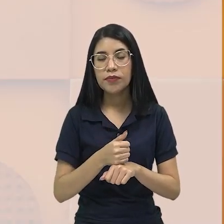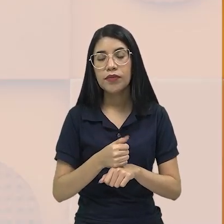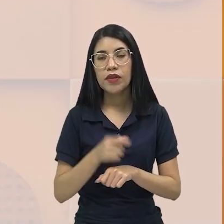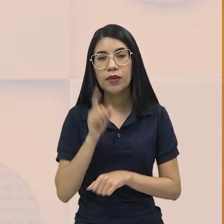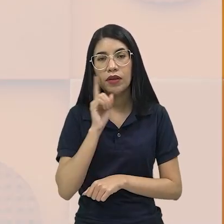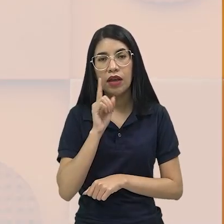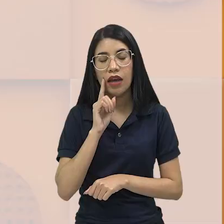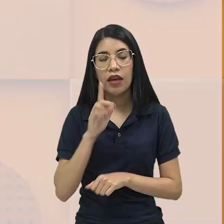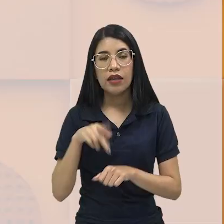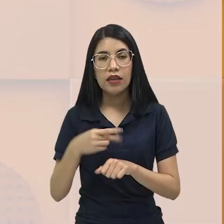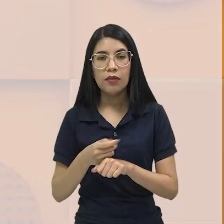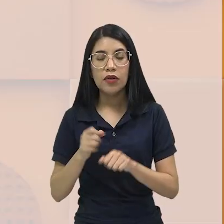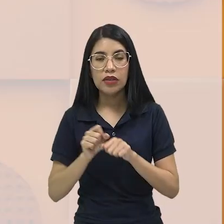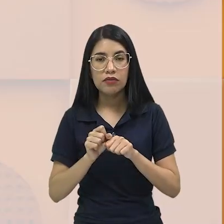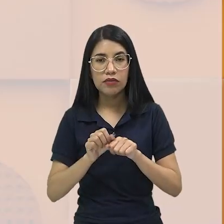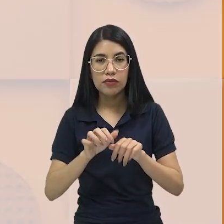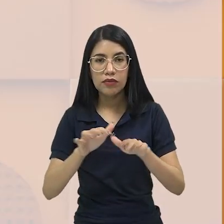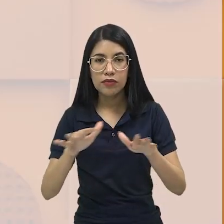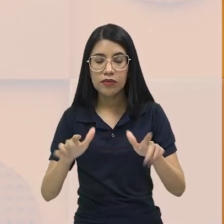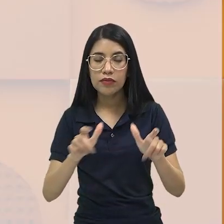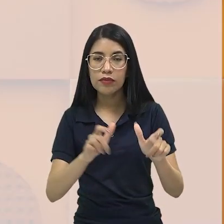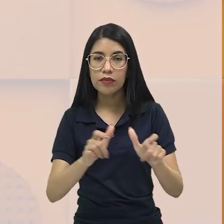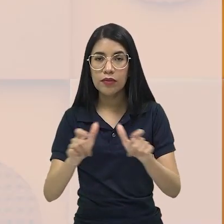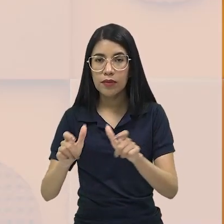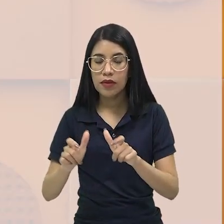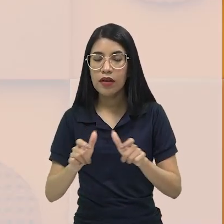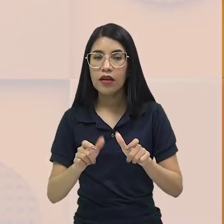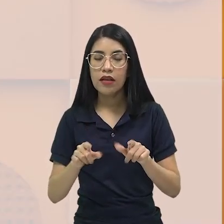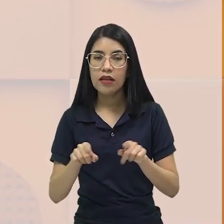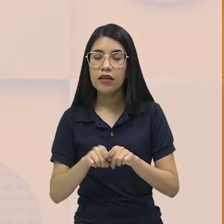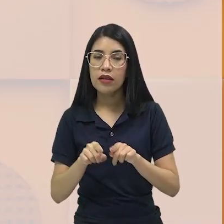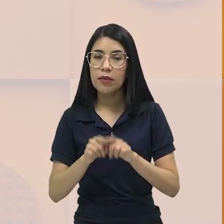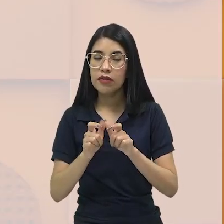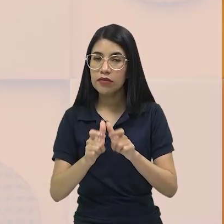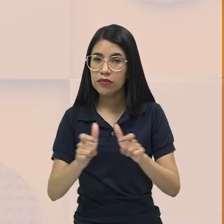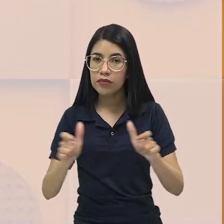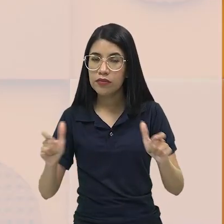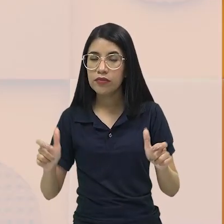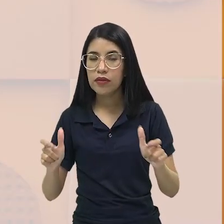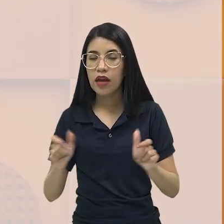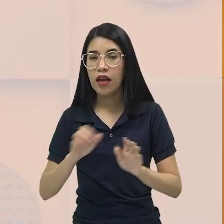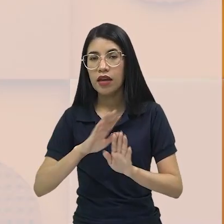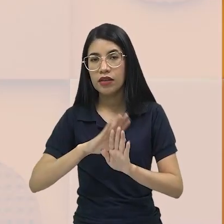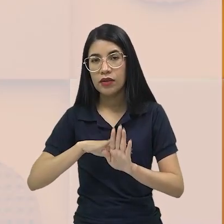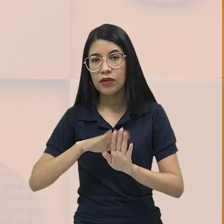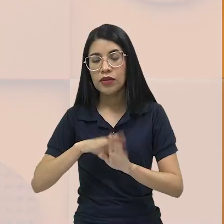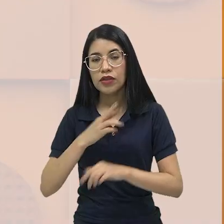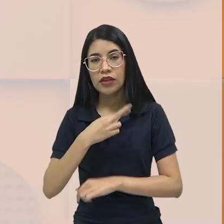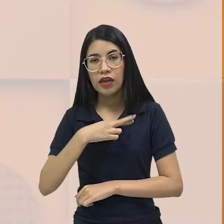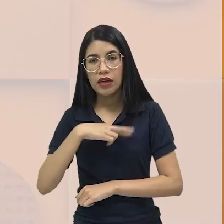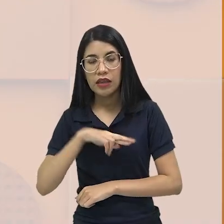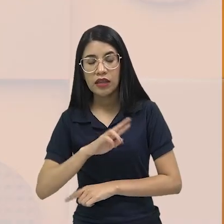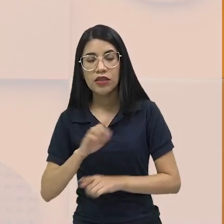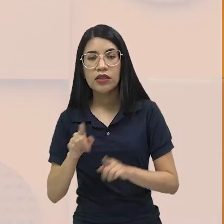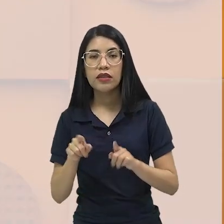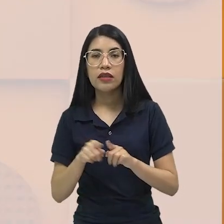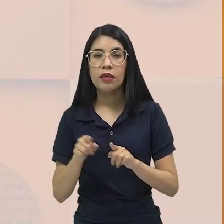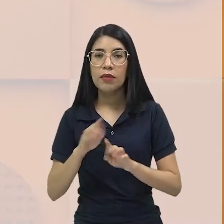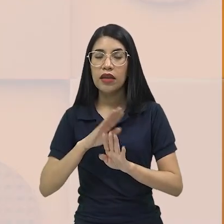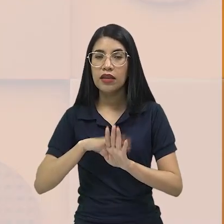independência e da expansão territorial, acabaram então expandindo o seu ideal religioso e o seu ideal de